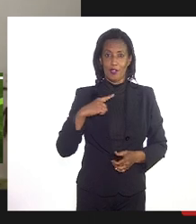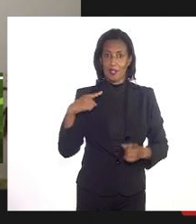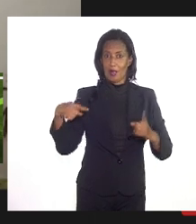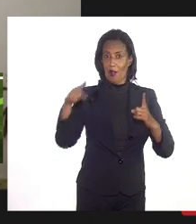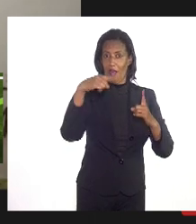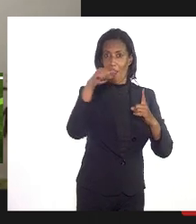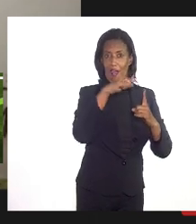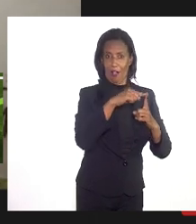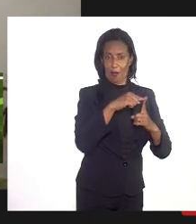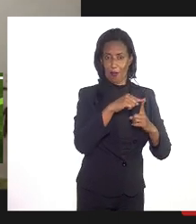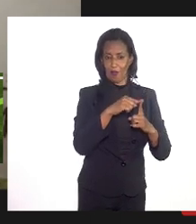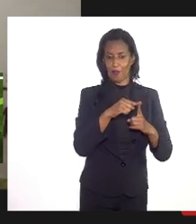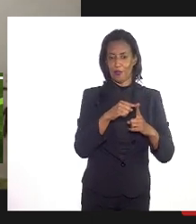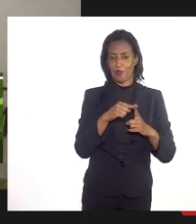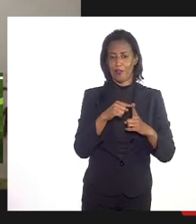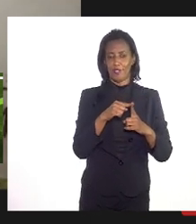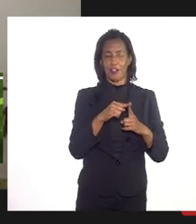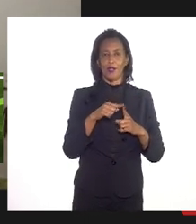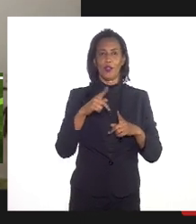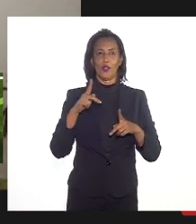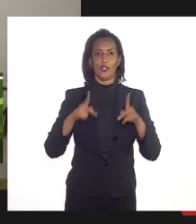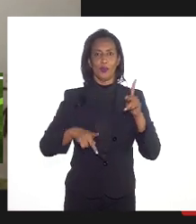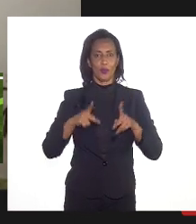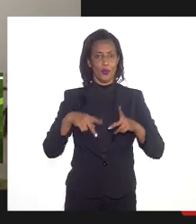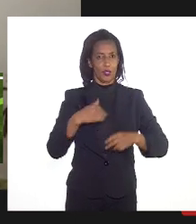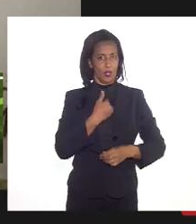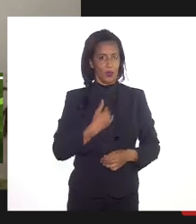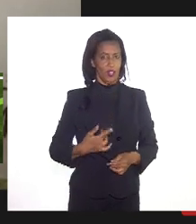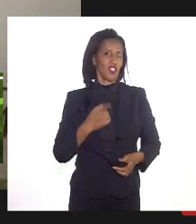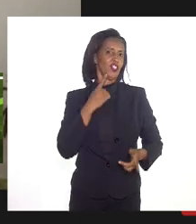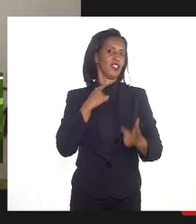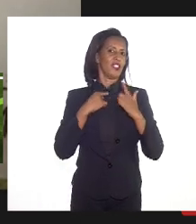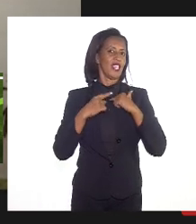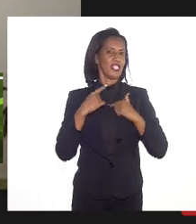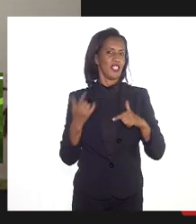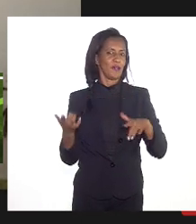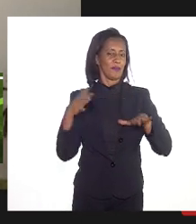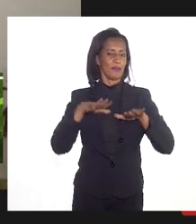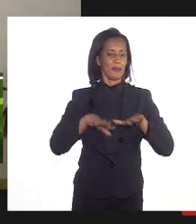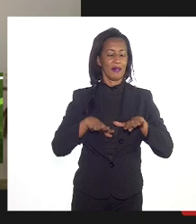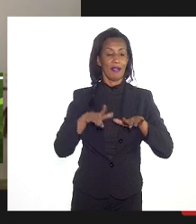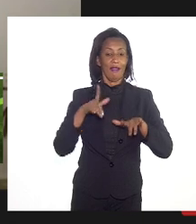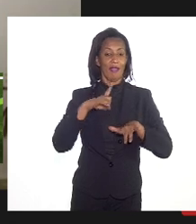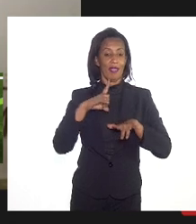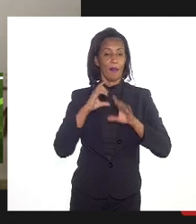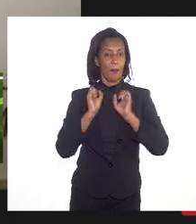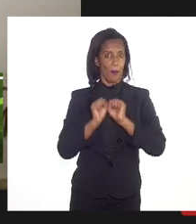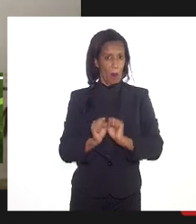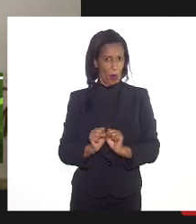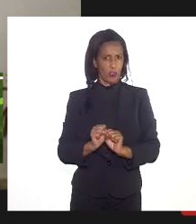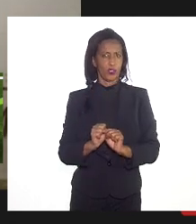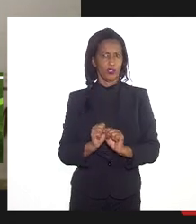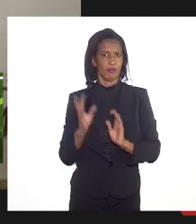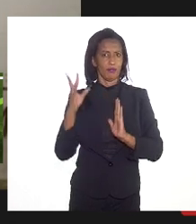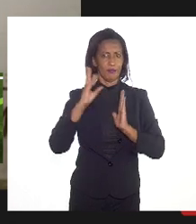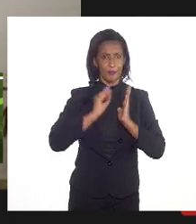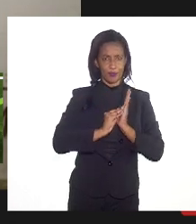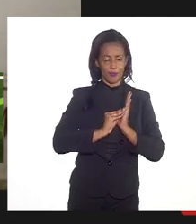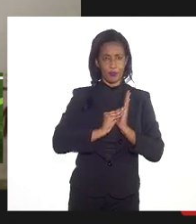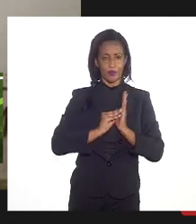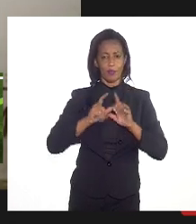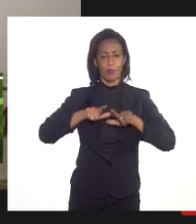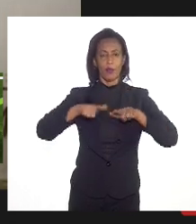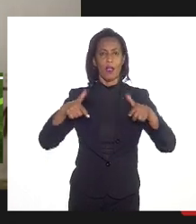alvos dessa política pública que a gente deseja implementar e que quer e pode implementar com